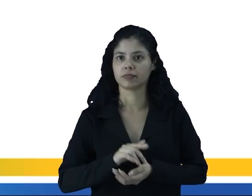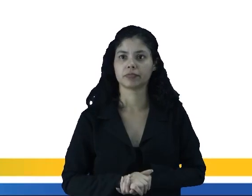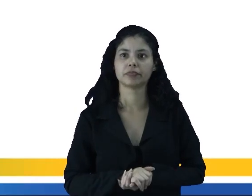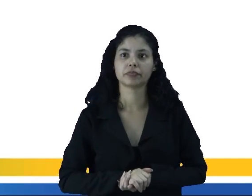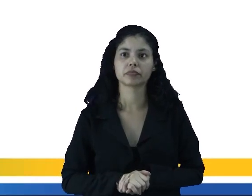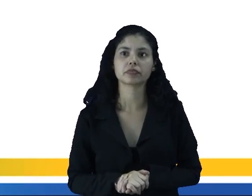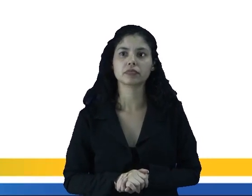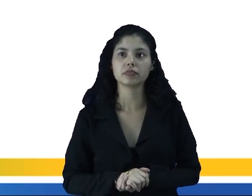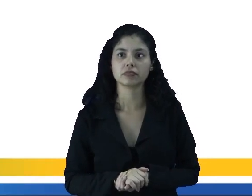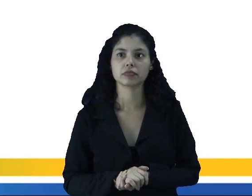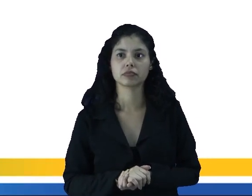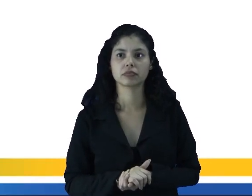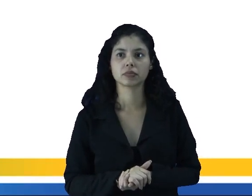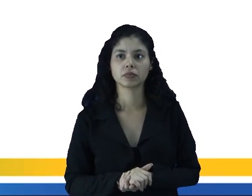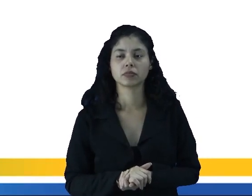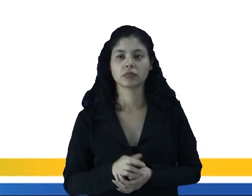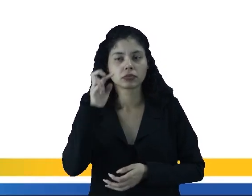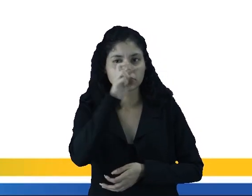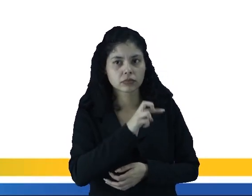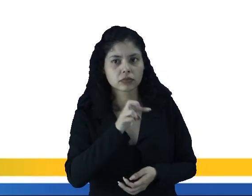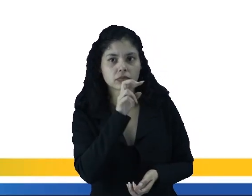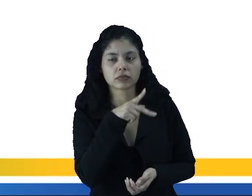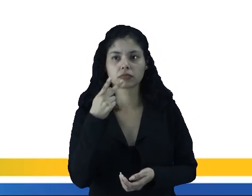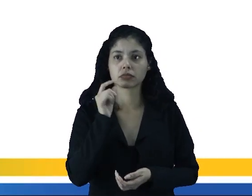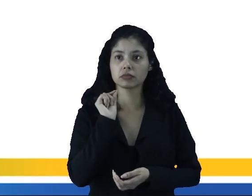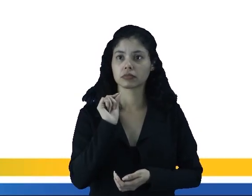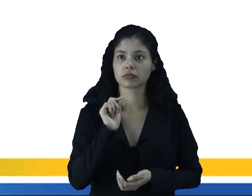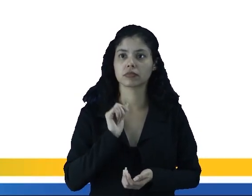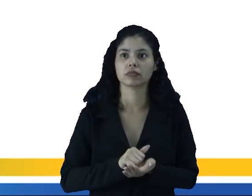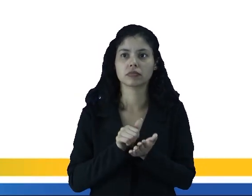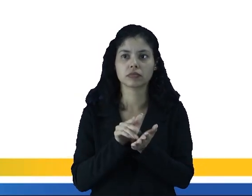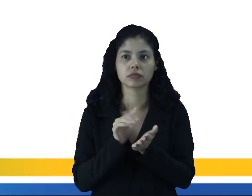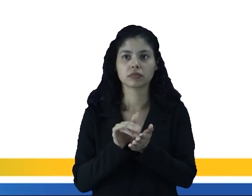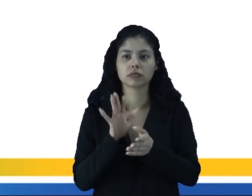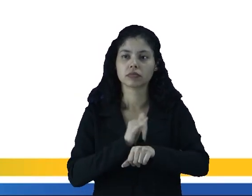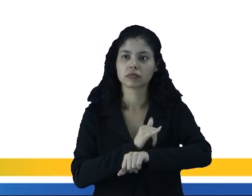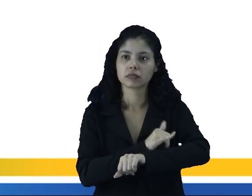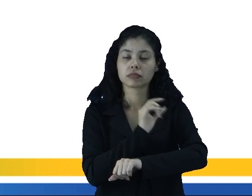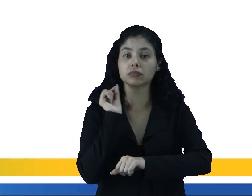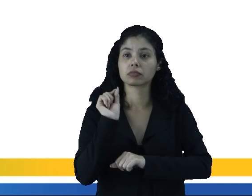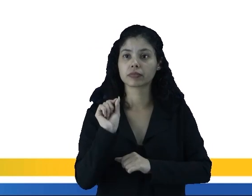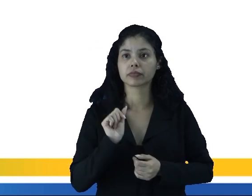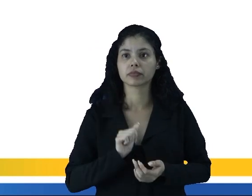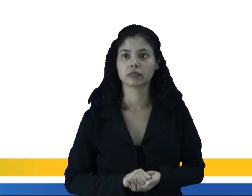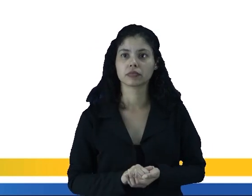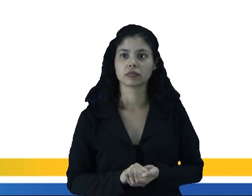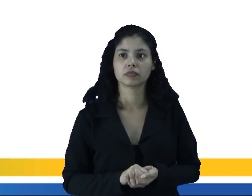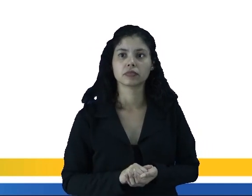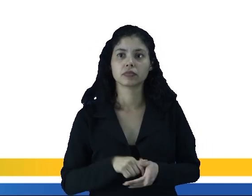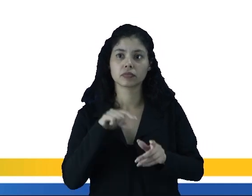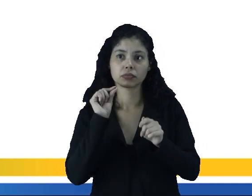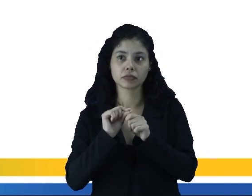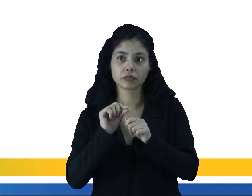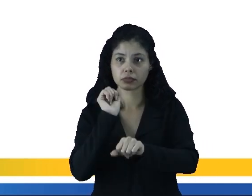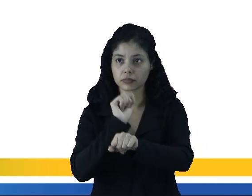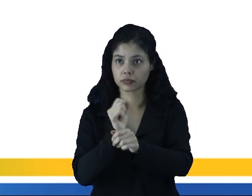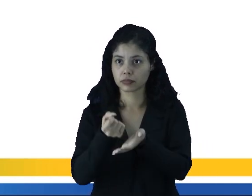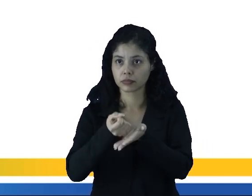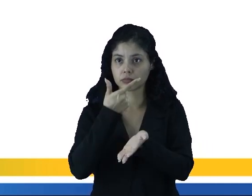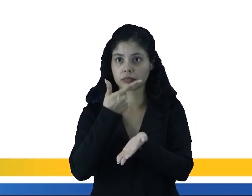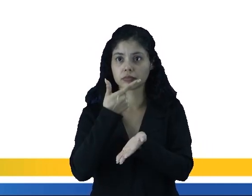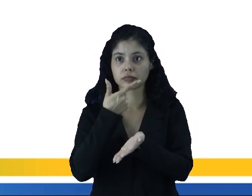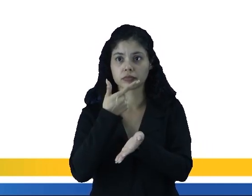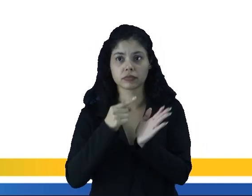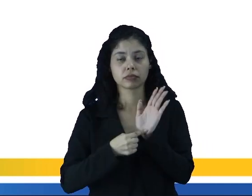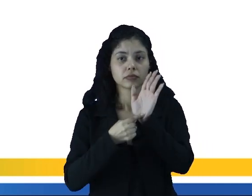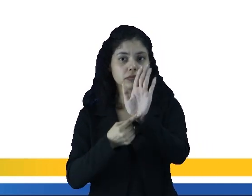Então, nesse caso da análise gráfica, né, o enunciado está falando lá da eliminação da gordura, ele quer saber o seguinte: o efeito do medicamento ele vai